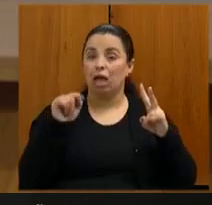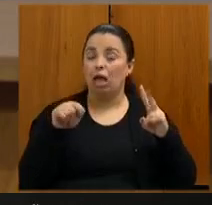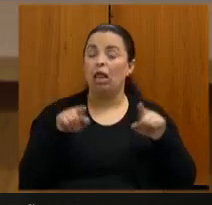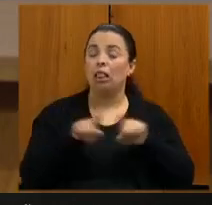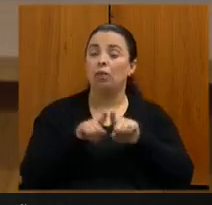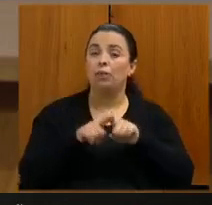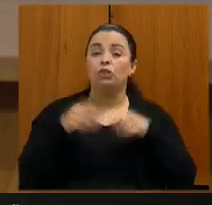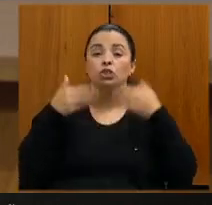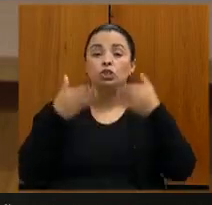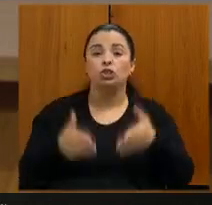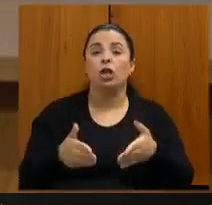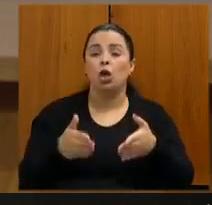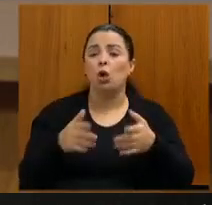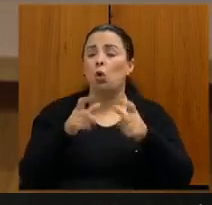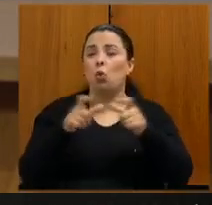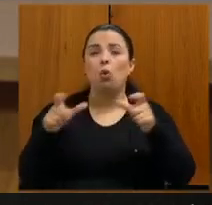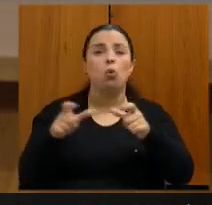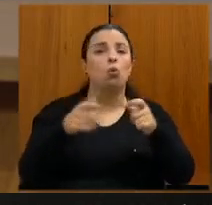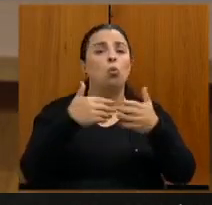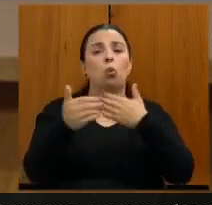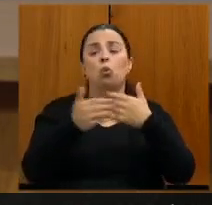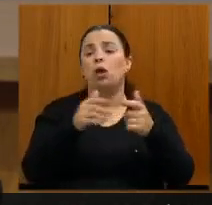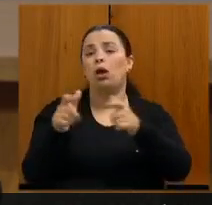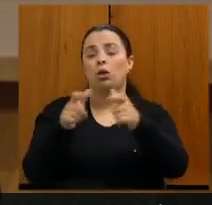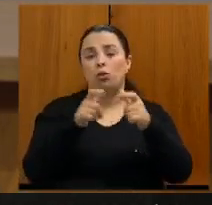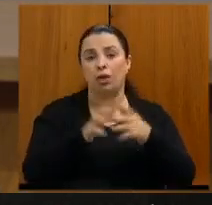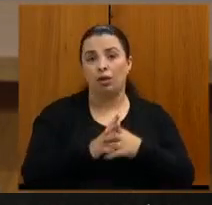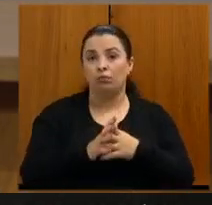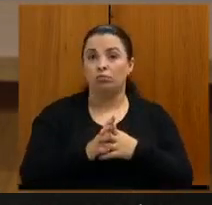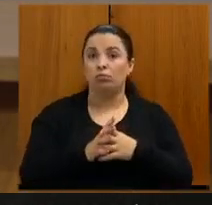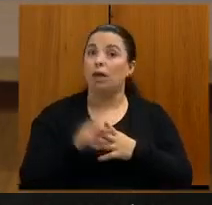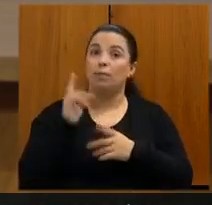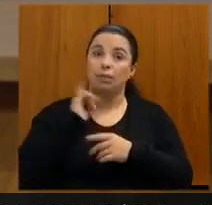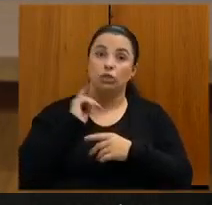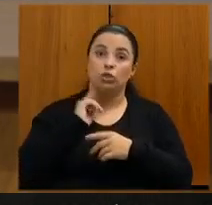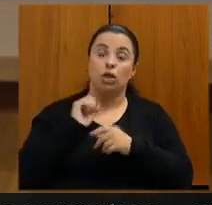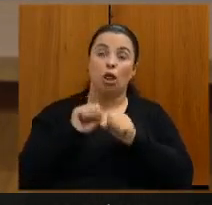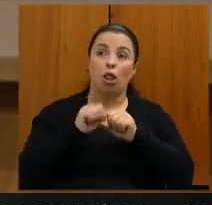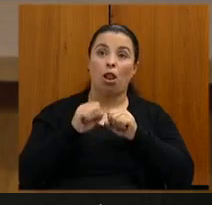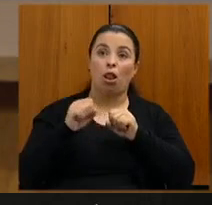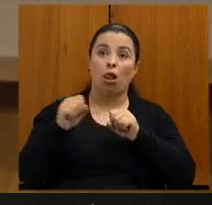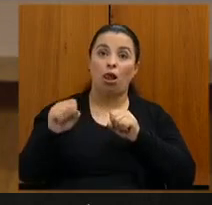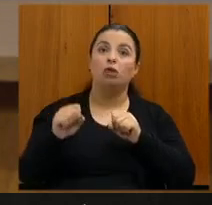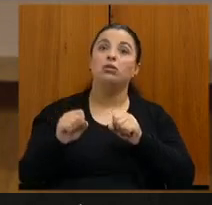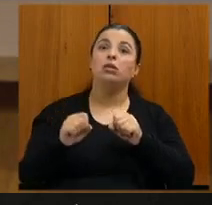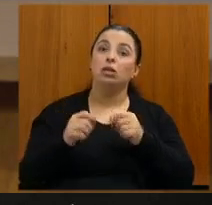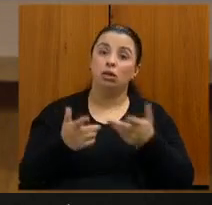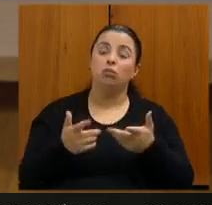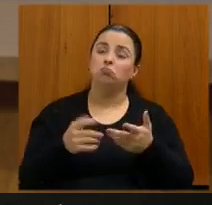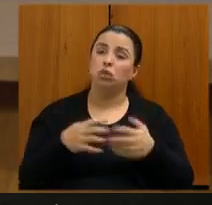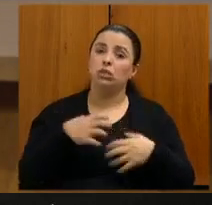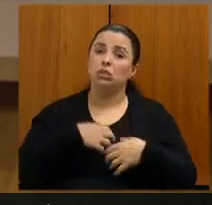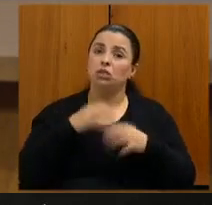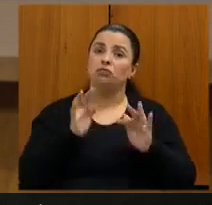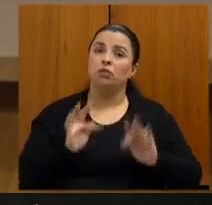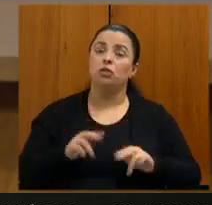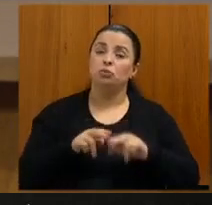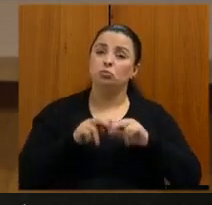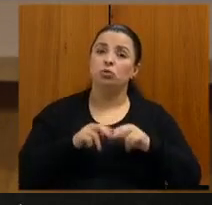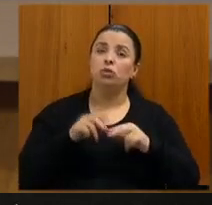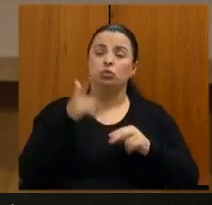canto do Estado de Minas Gerais nós temos um estado muito grande felizmente nós conseguimos alcançar todos e Temos visto que as reuniões estão